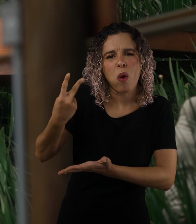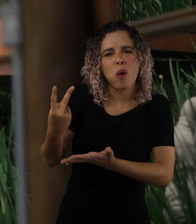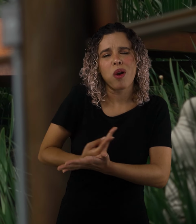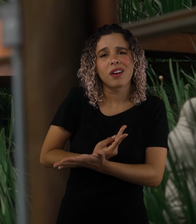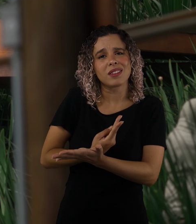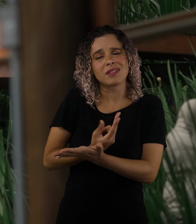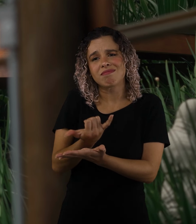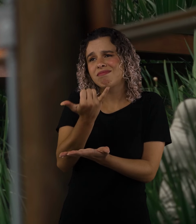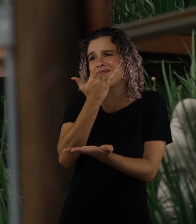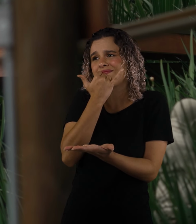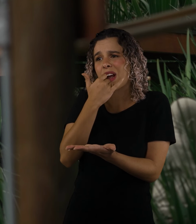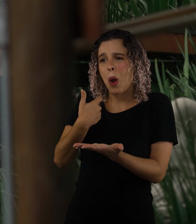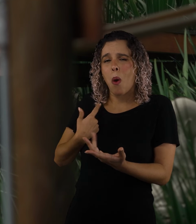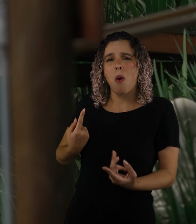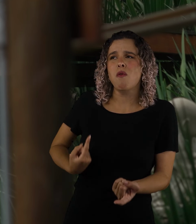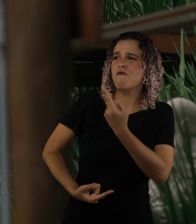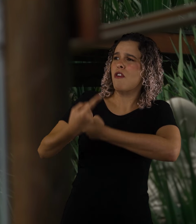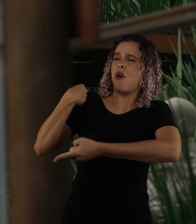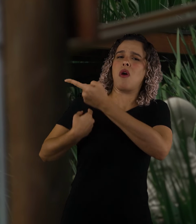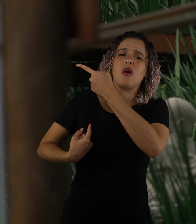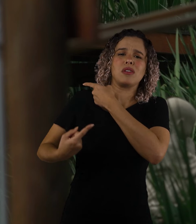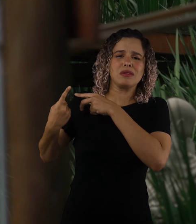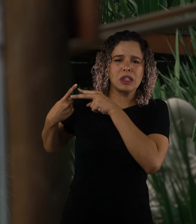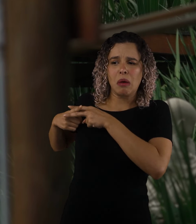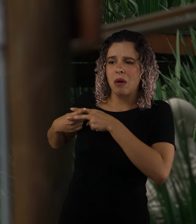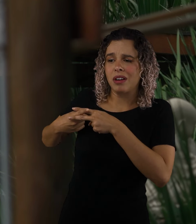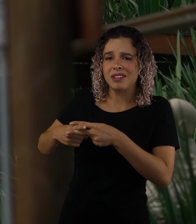the damage done when I